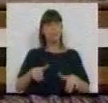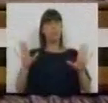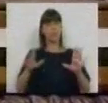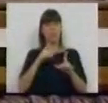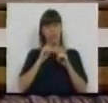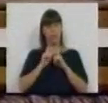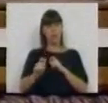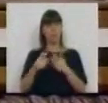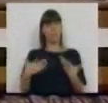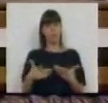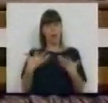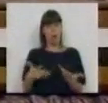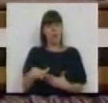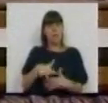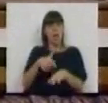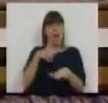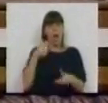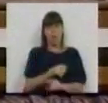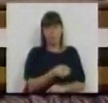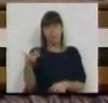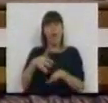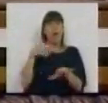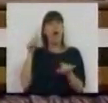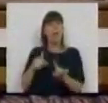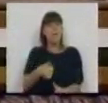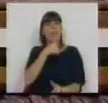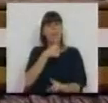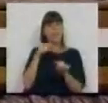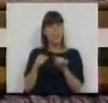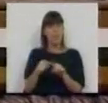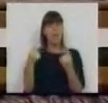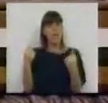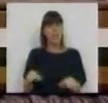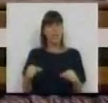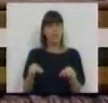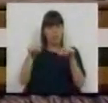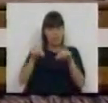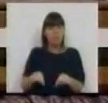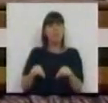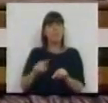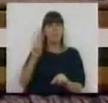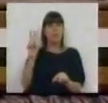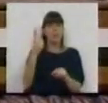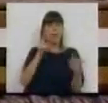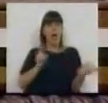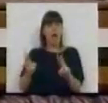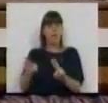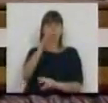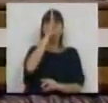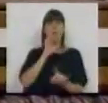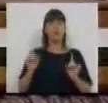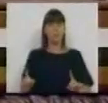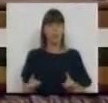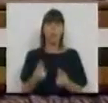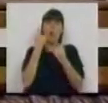que definiram a atual composição desta Assembleia e que determinaram a existência nela de 2 alternativas de